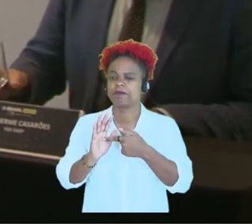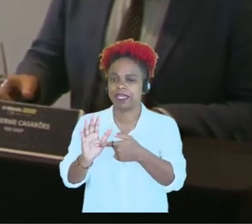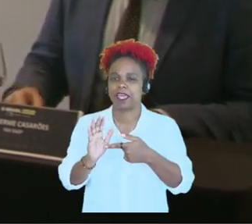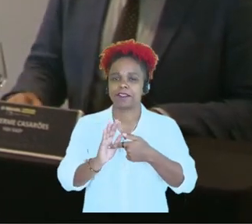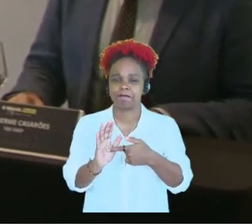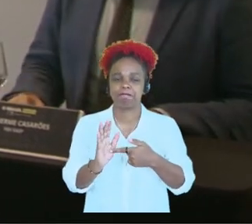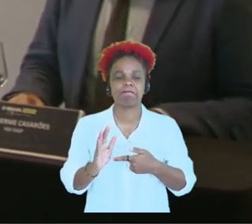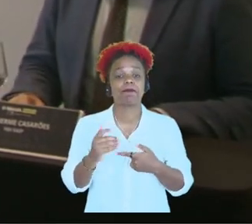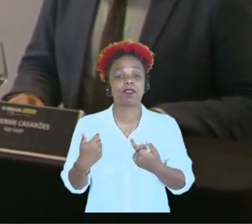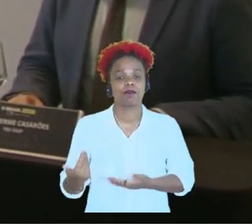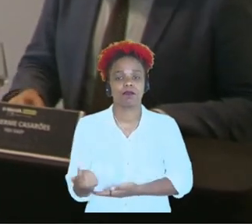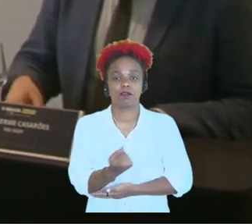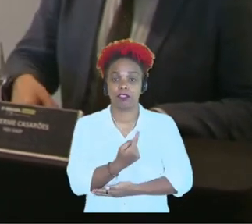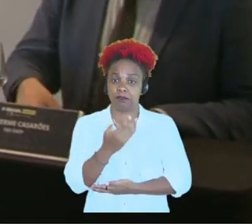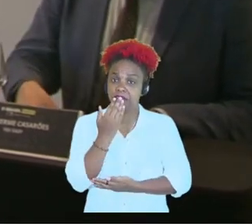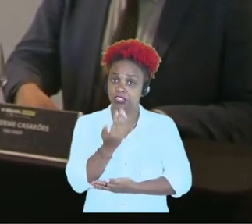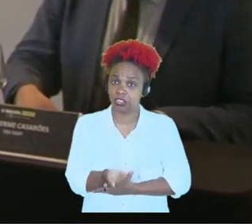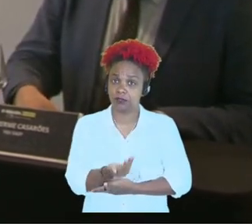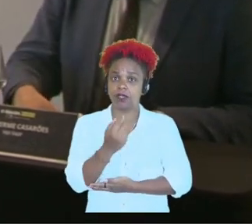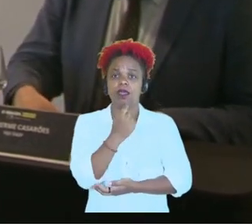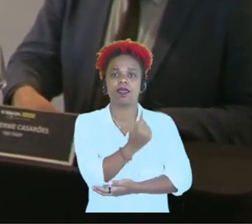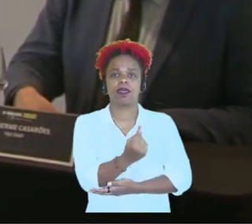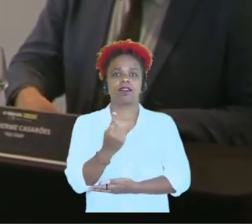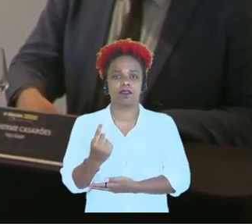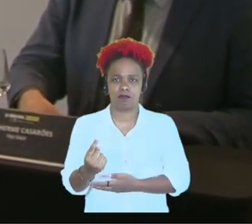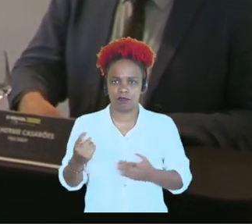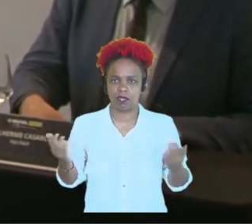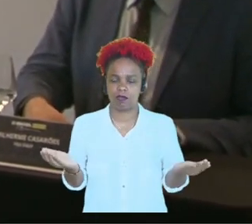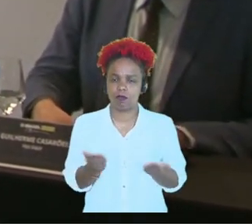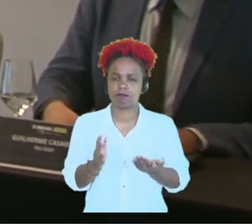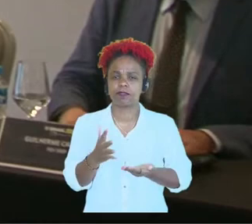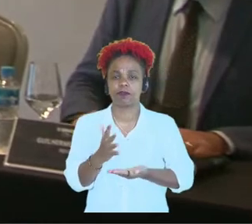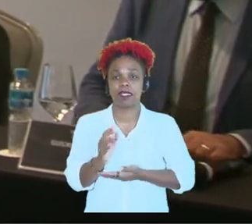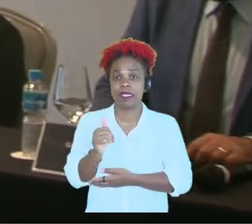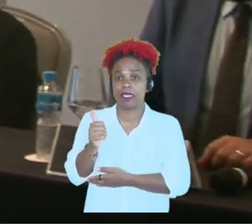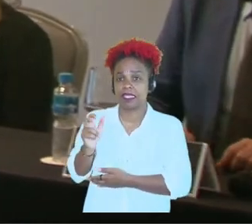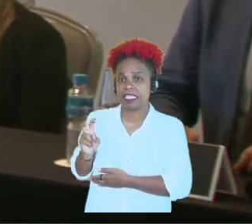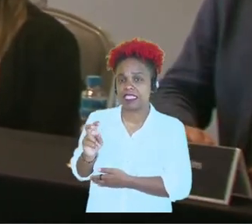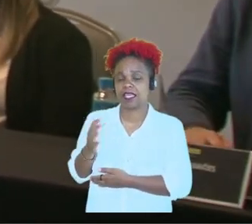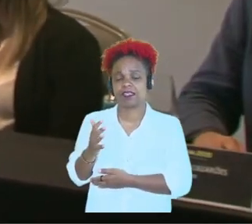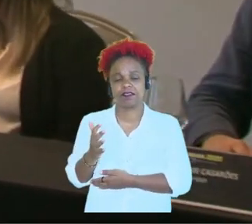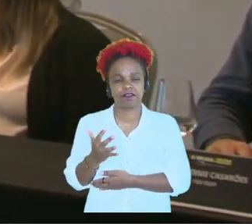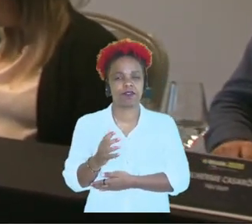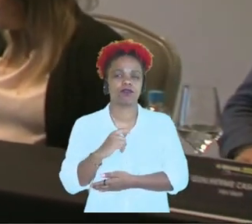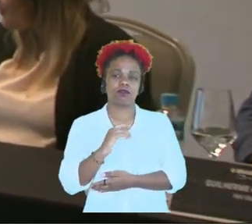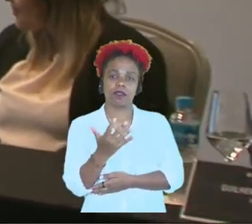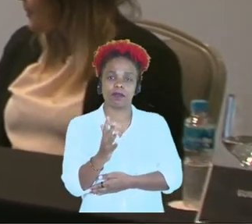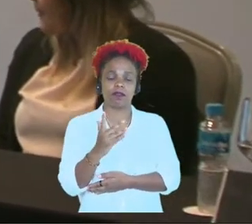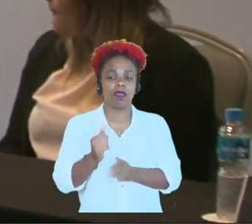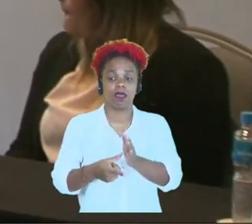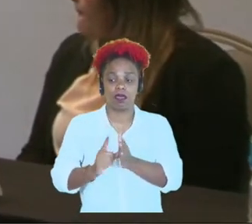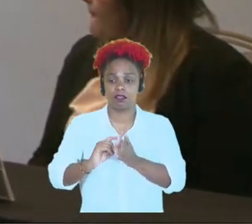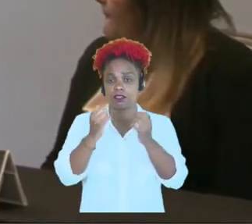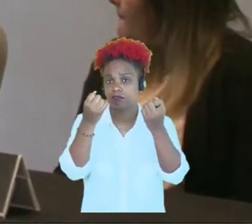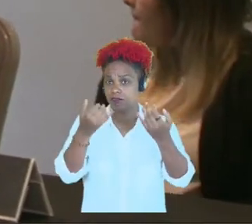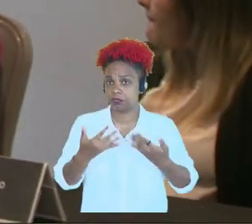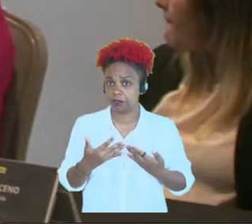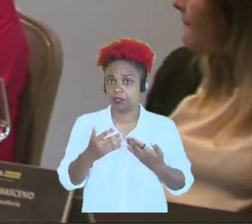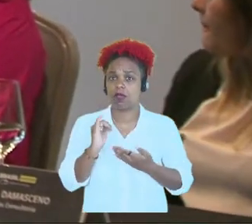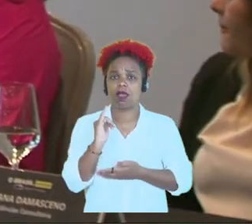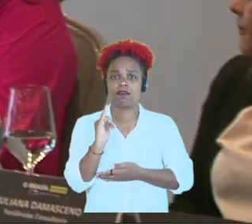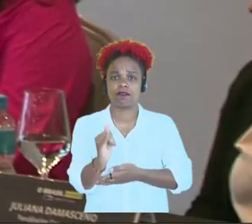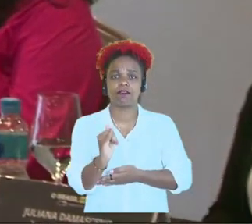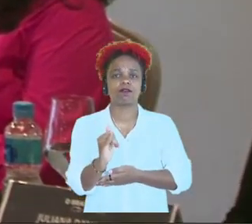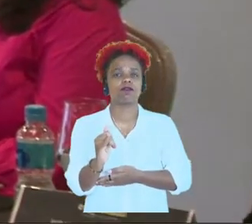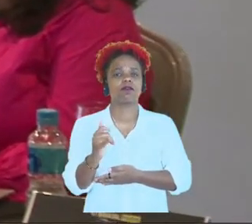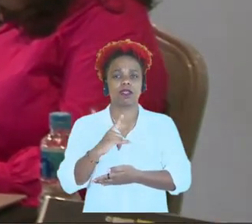pede que cada um se atenha aí a 15, 20 minutos. Eu vou avisar nos últimos 5 minutos, esse papel mais